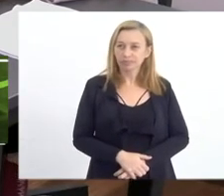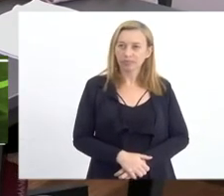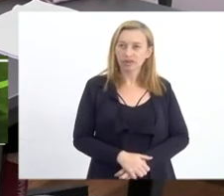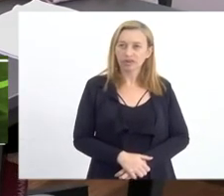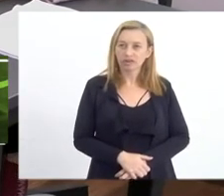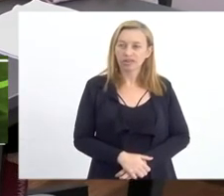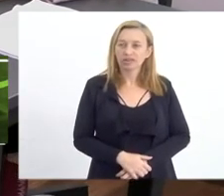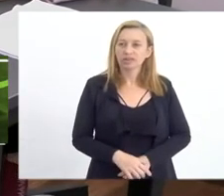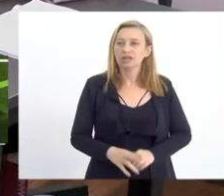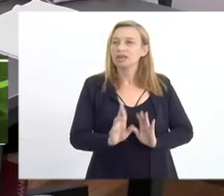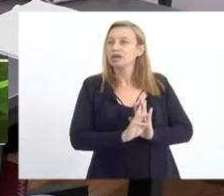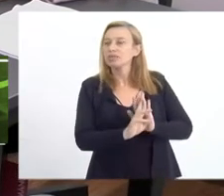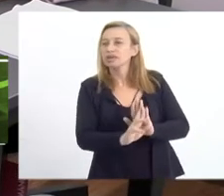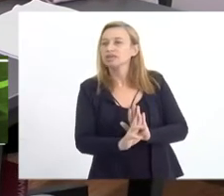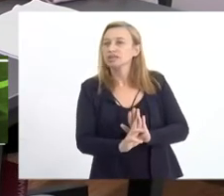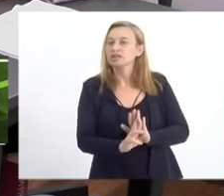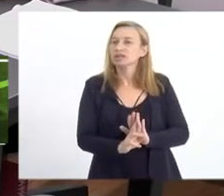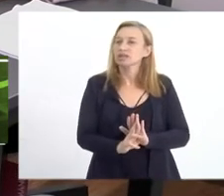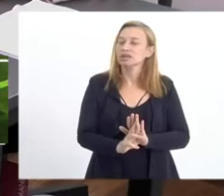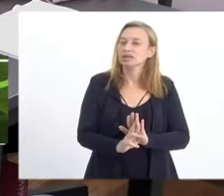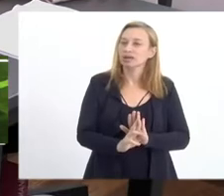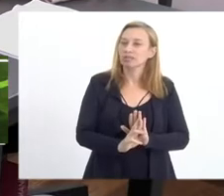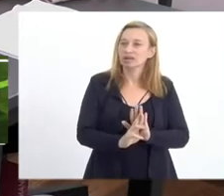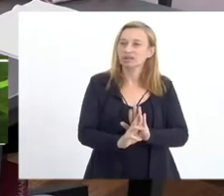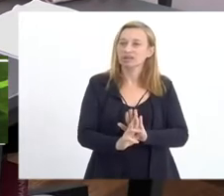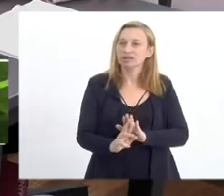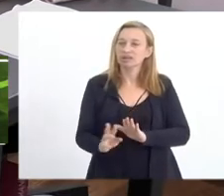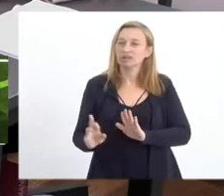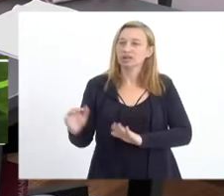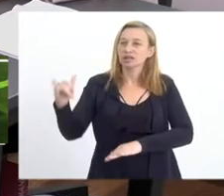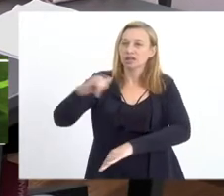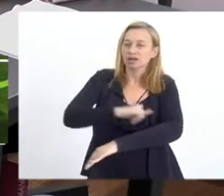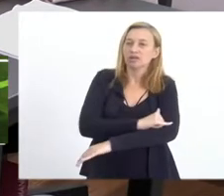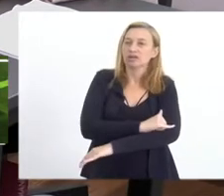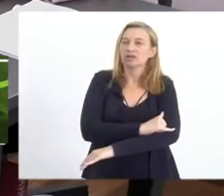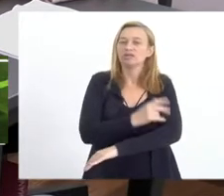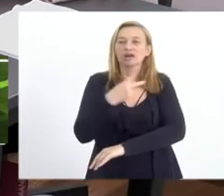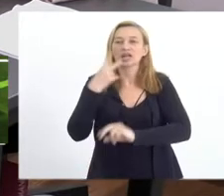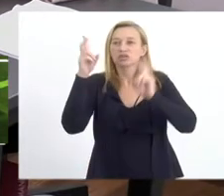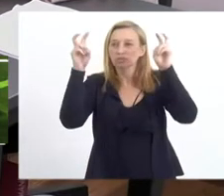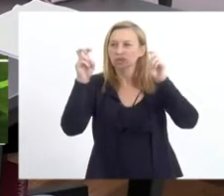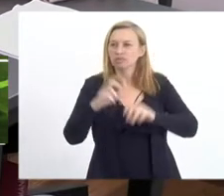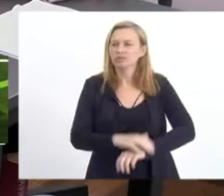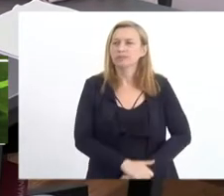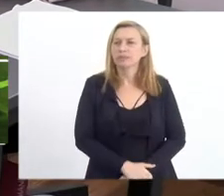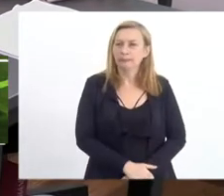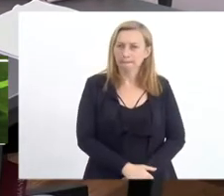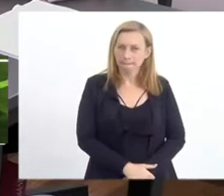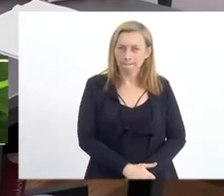Alguém, algum representante de algum aeroporto gostaria de estar falando sobre esse assunto? Sobre esse tema?